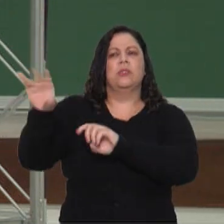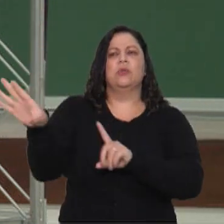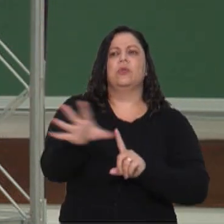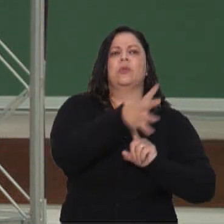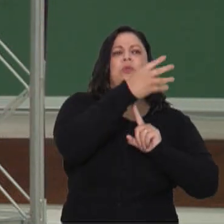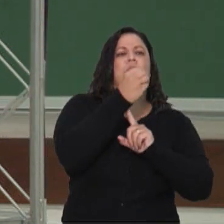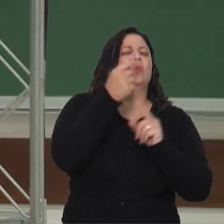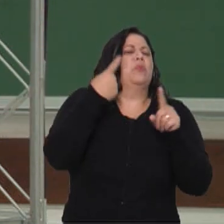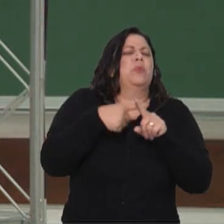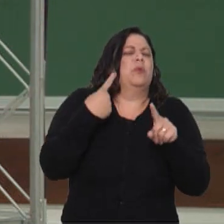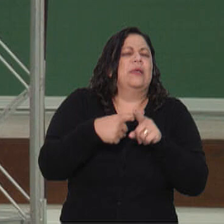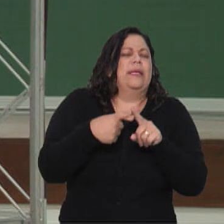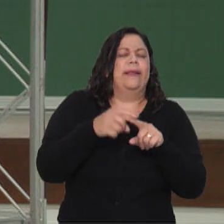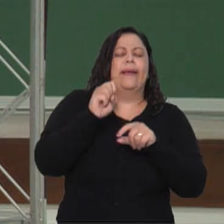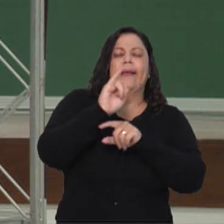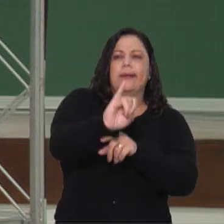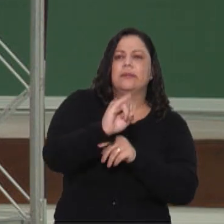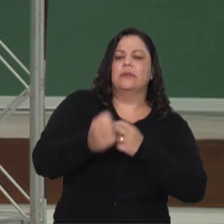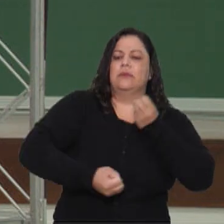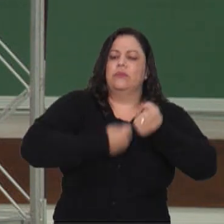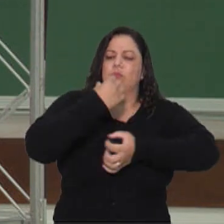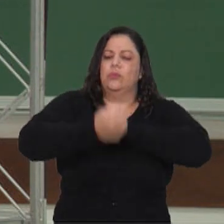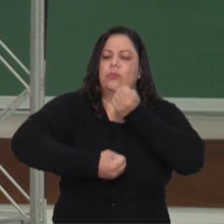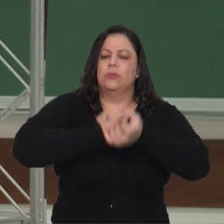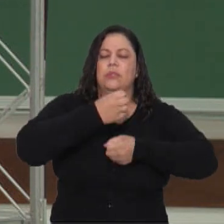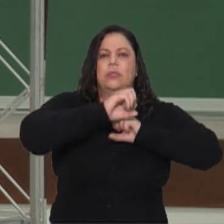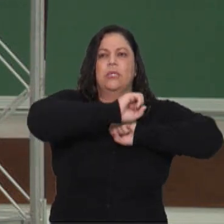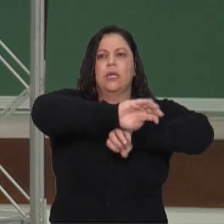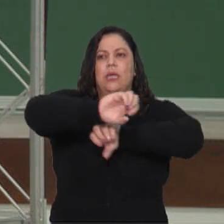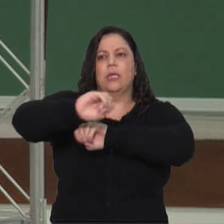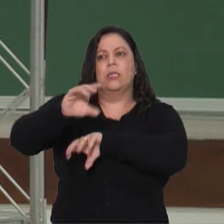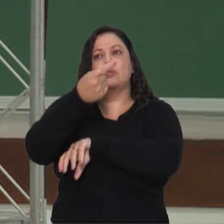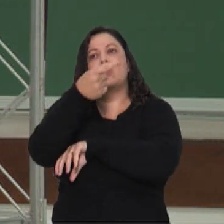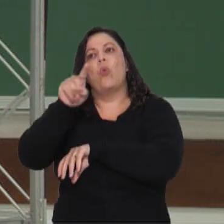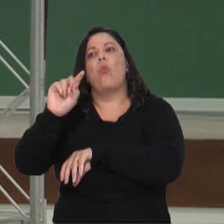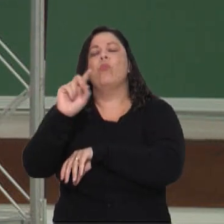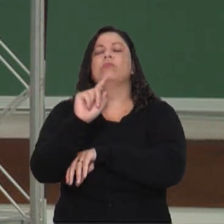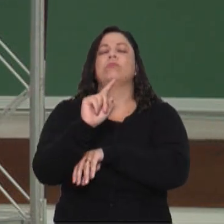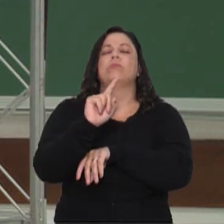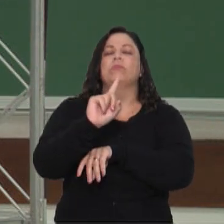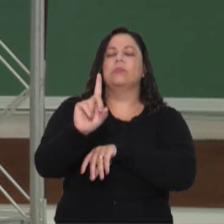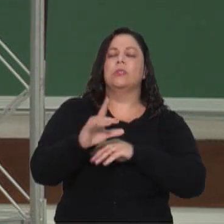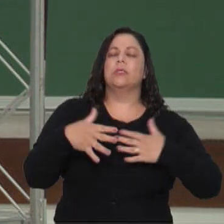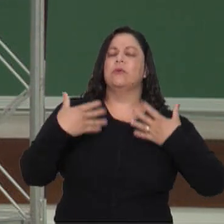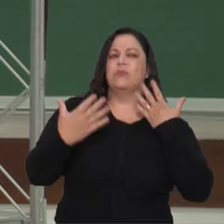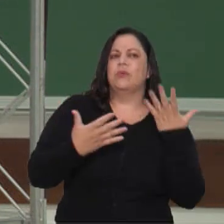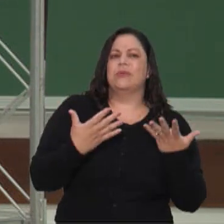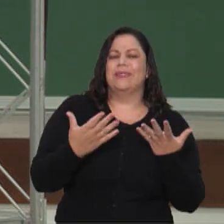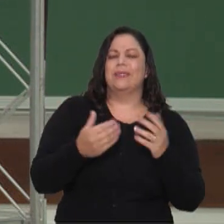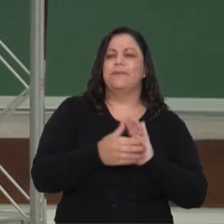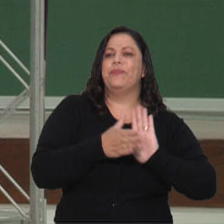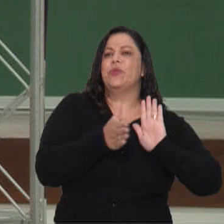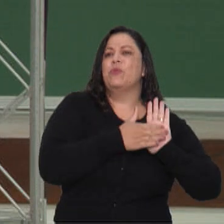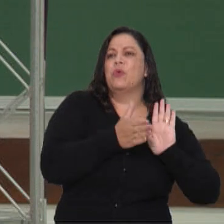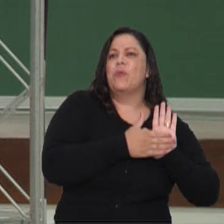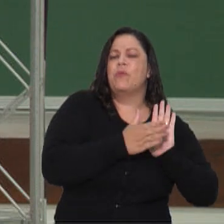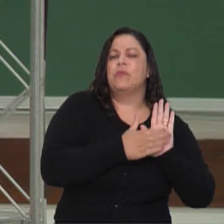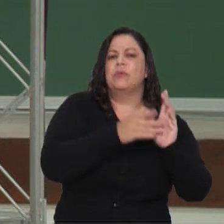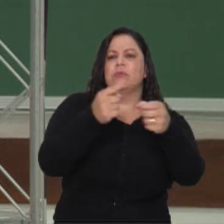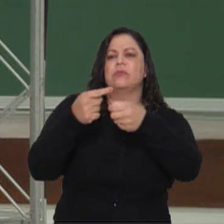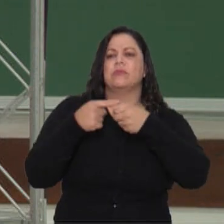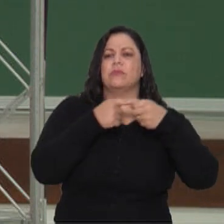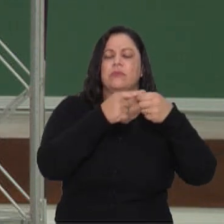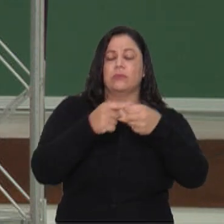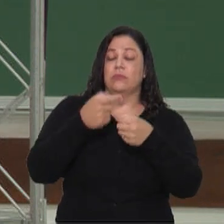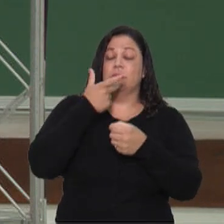poeta educa, não educa, que tipo de educação o poeta propõe para a cidade? Porque falar da arte,